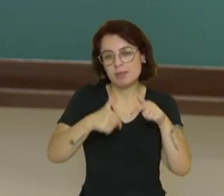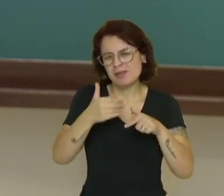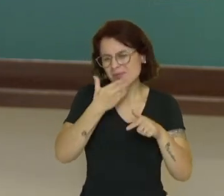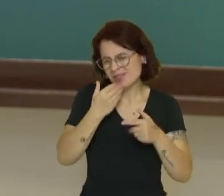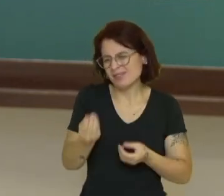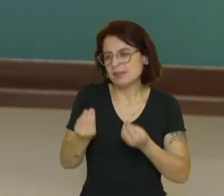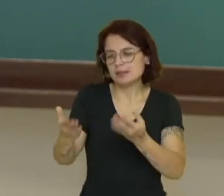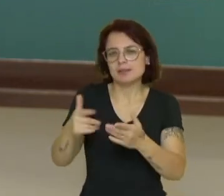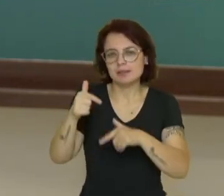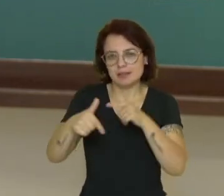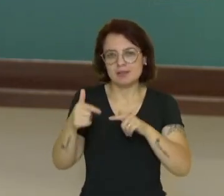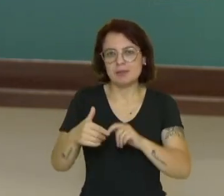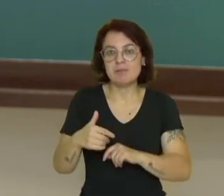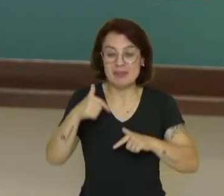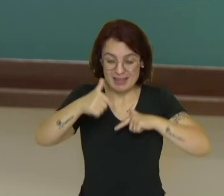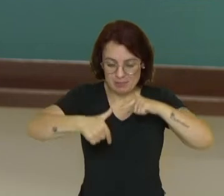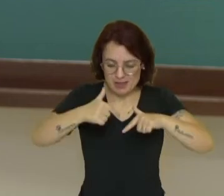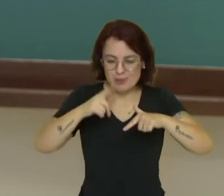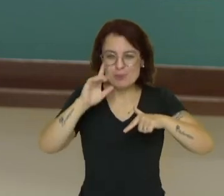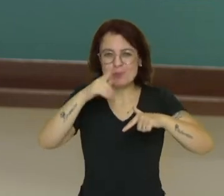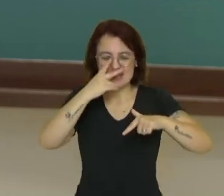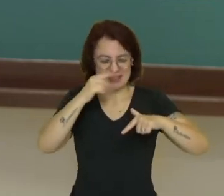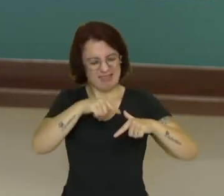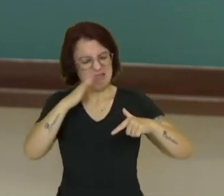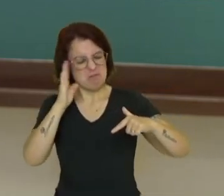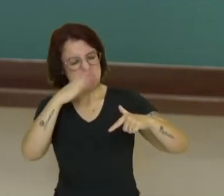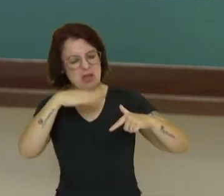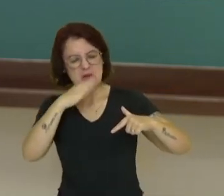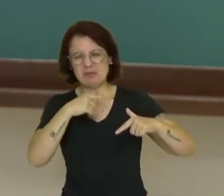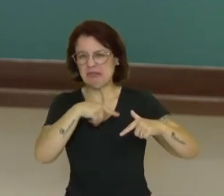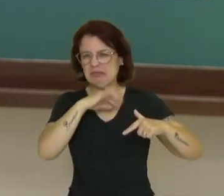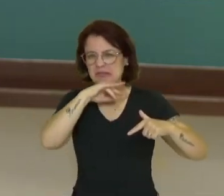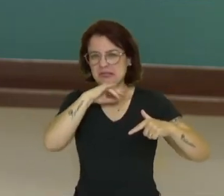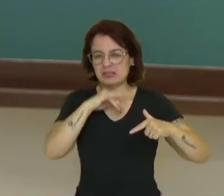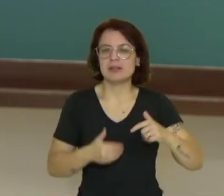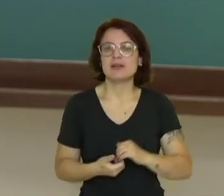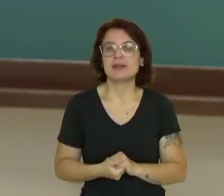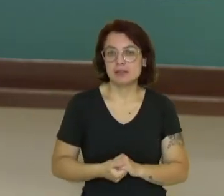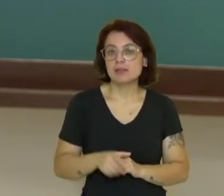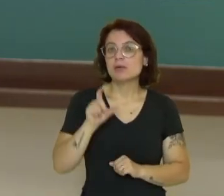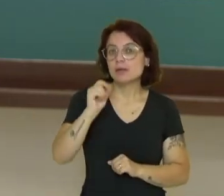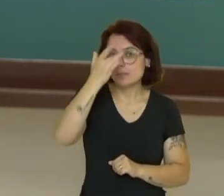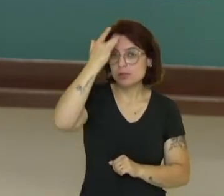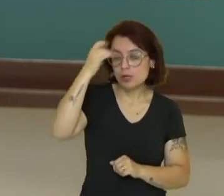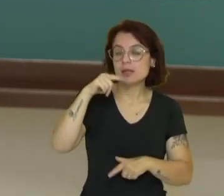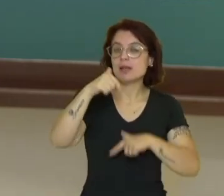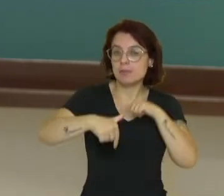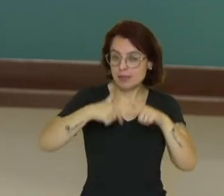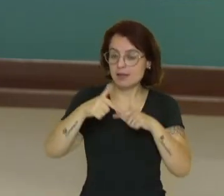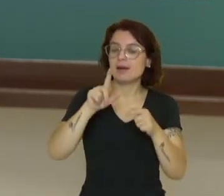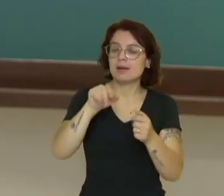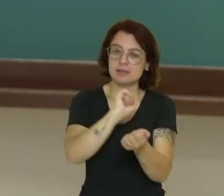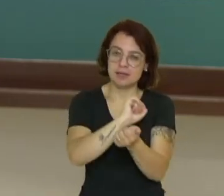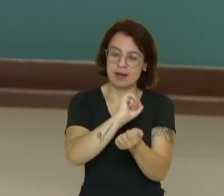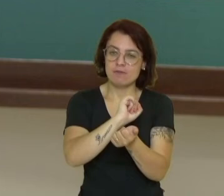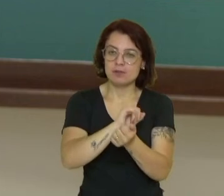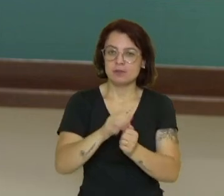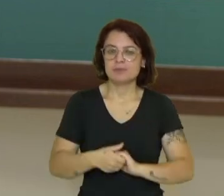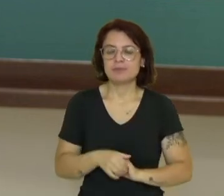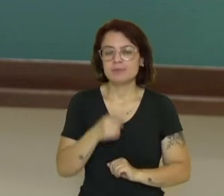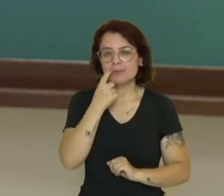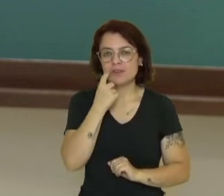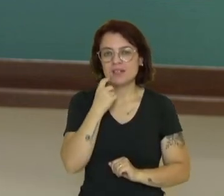era muito mal visto na Grécia Antiga, né? Quem trabalhava de fato eram os escravos, quem cuidava ali